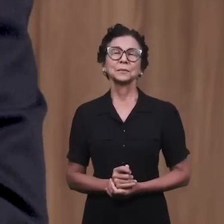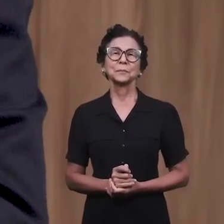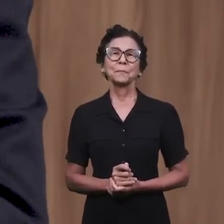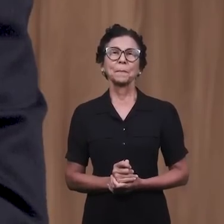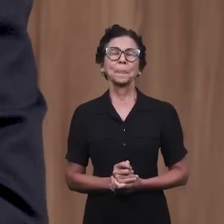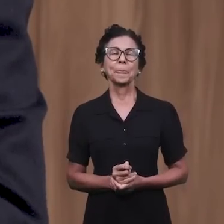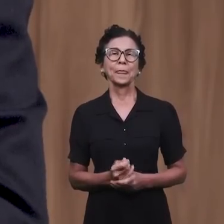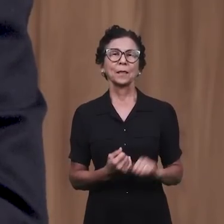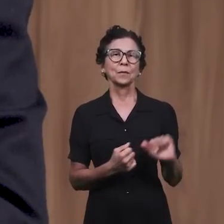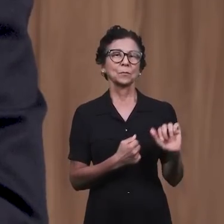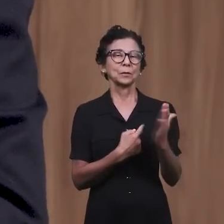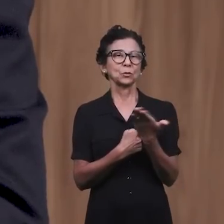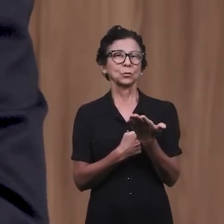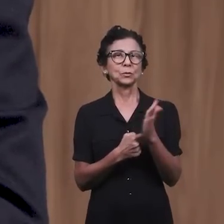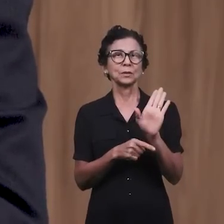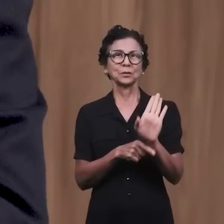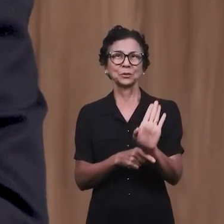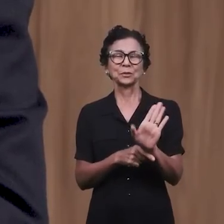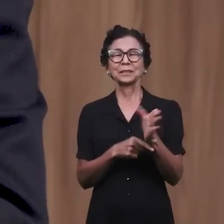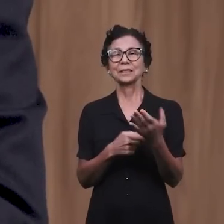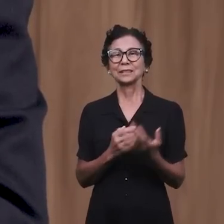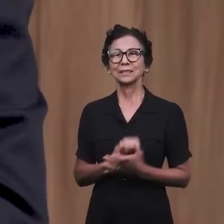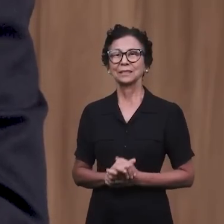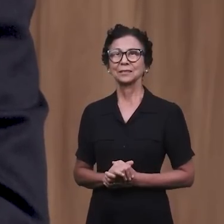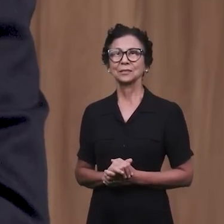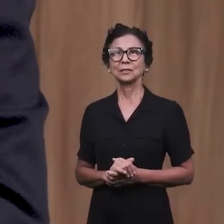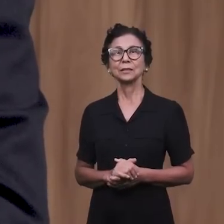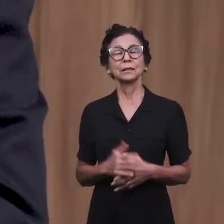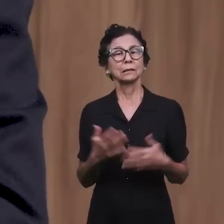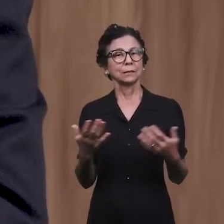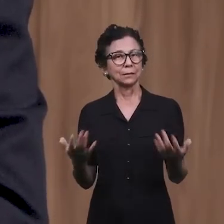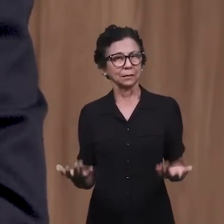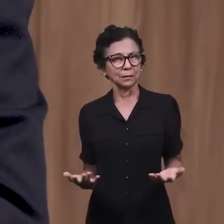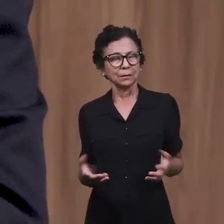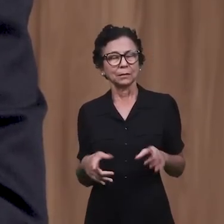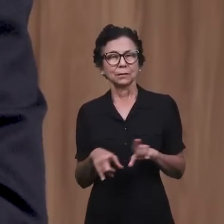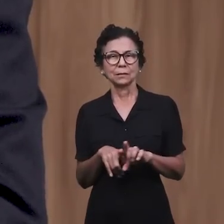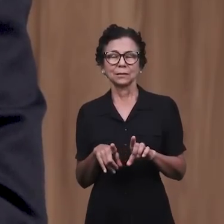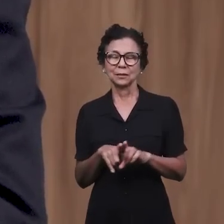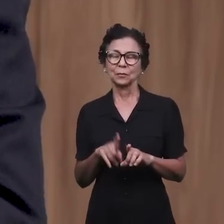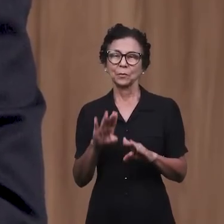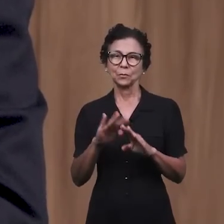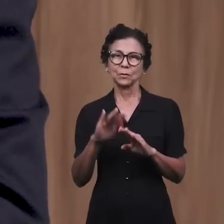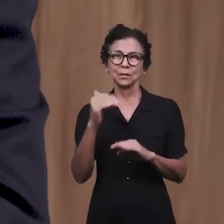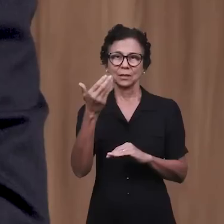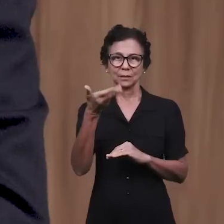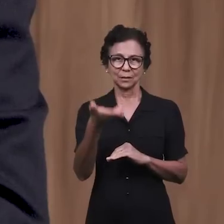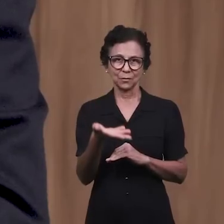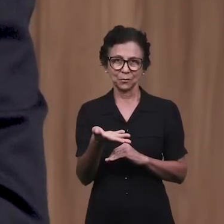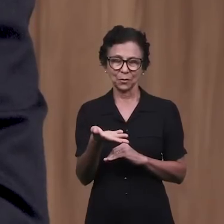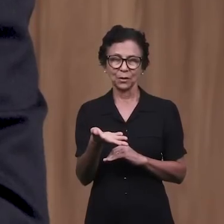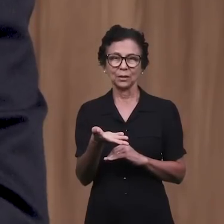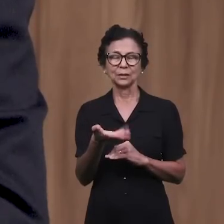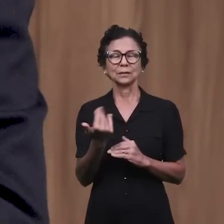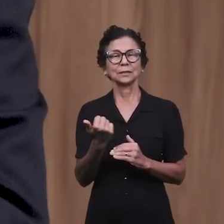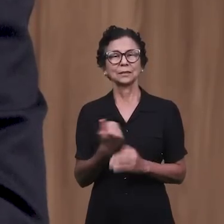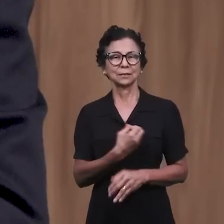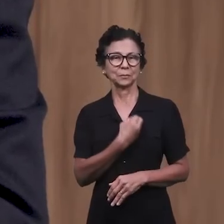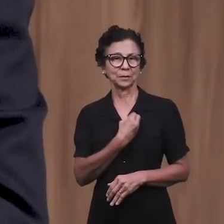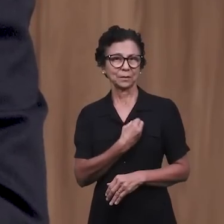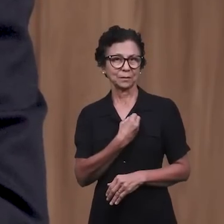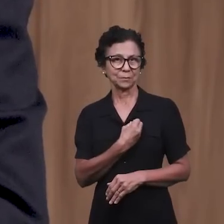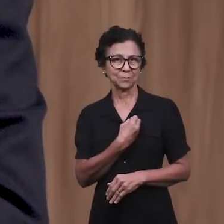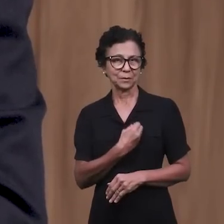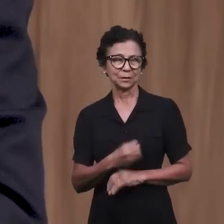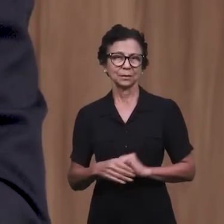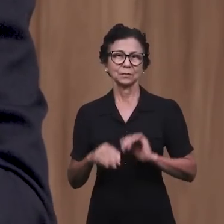um ajuda o outro aqui, né, e contamos sempre com a ajuda daqueles que estão também participando conosco da